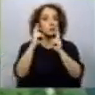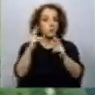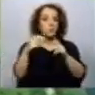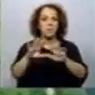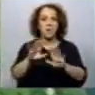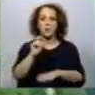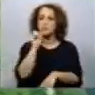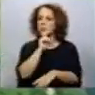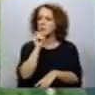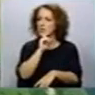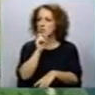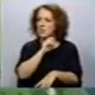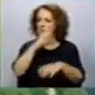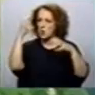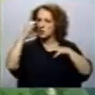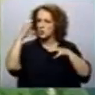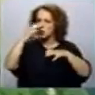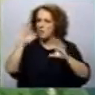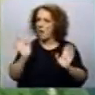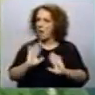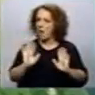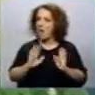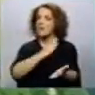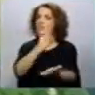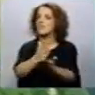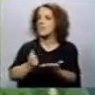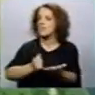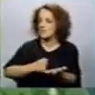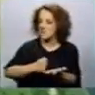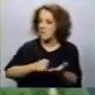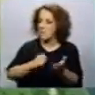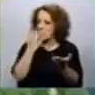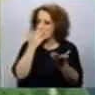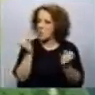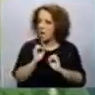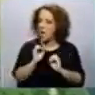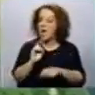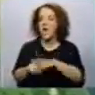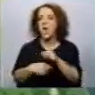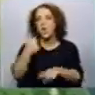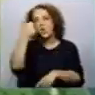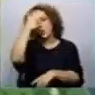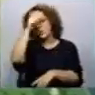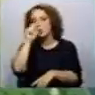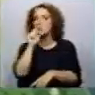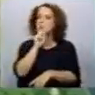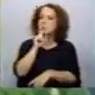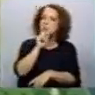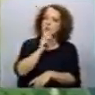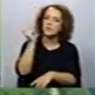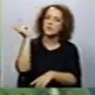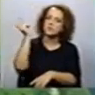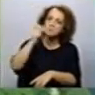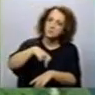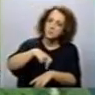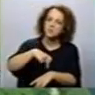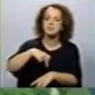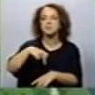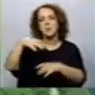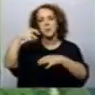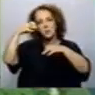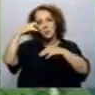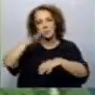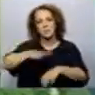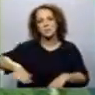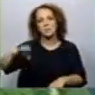haver precipitação, pelo menos até sábado. Eventualmente, no domingo, poderá vir alguma precipitação, do modo geral, sobre o